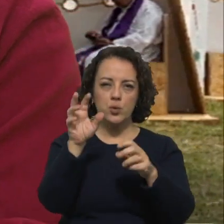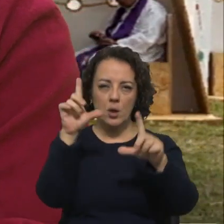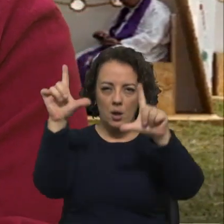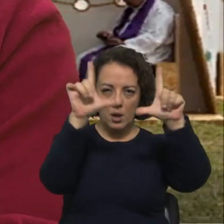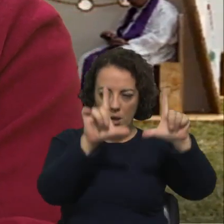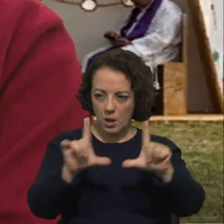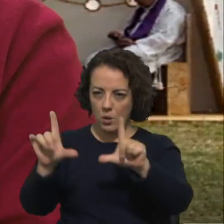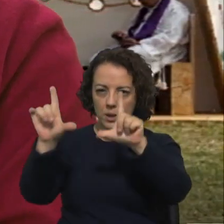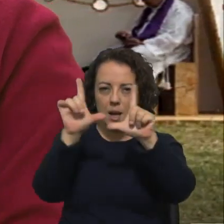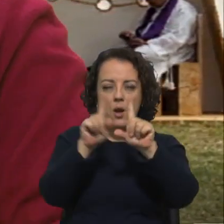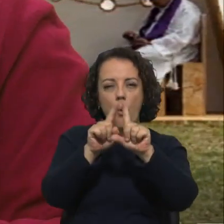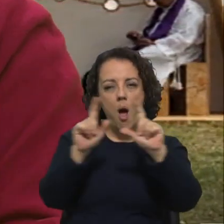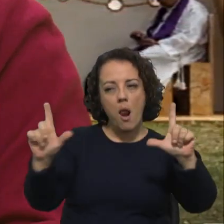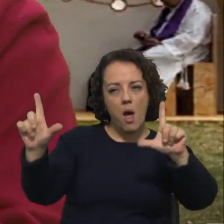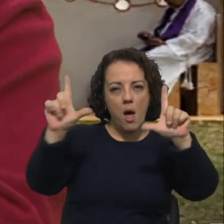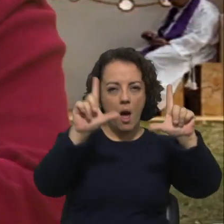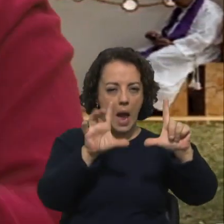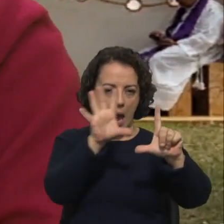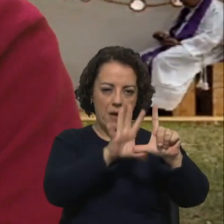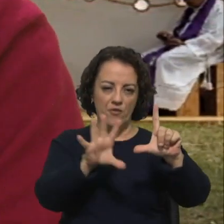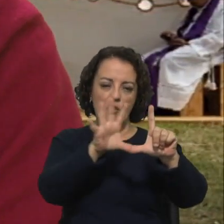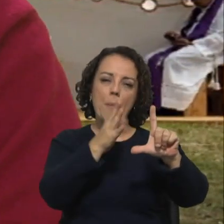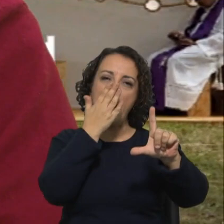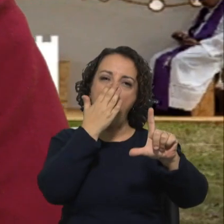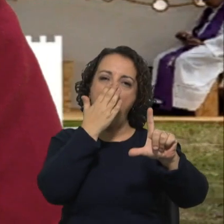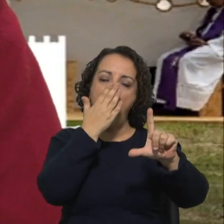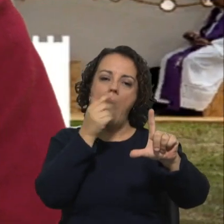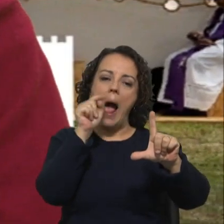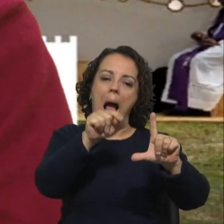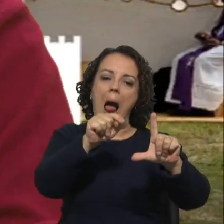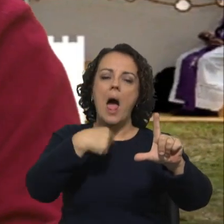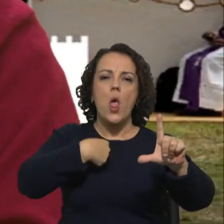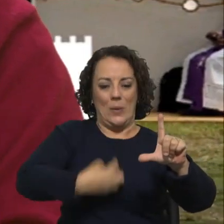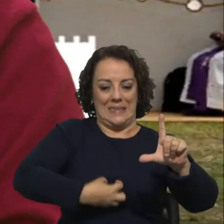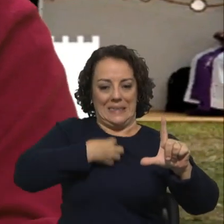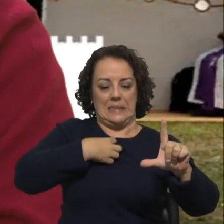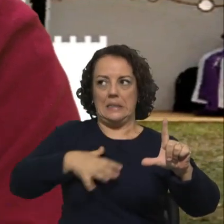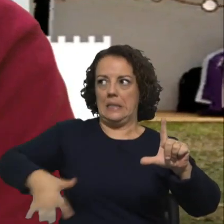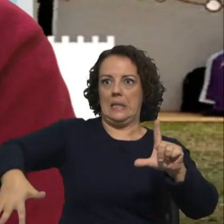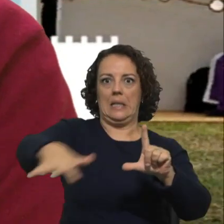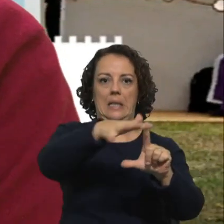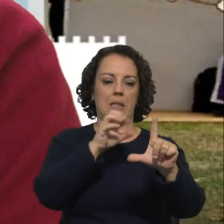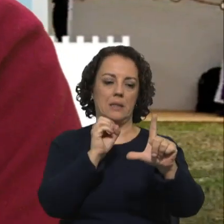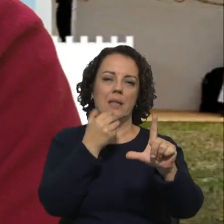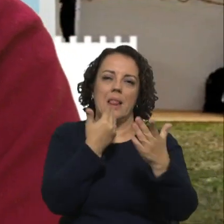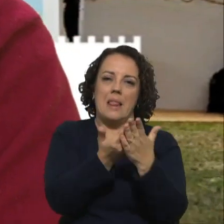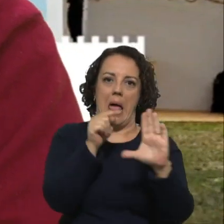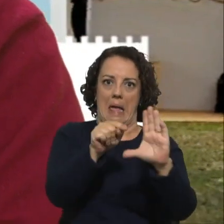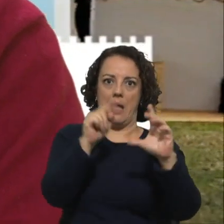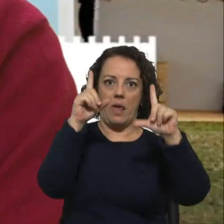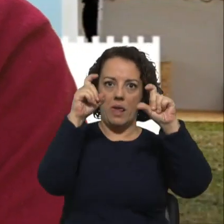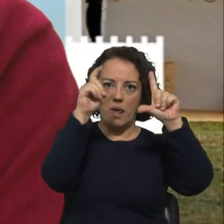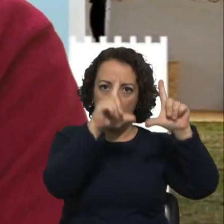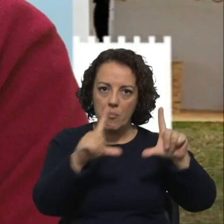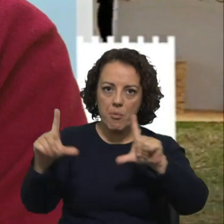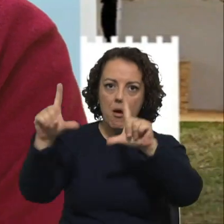elas contem um bocadinho da história e daquilo que se estava a sentir naquele momento. E, portanto, há muitos simbolismos associados,